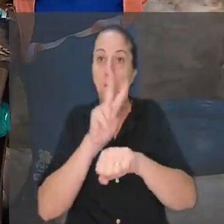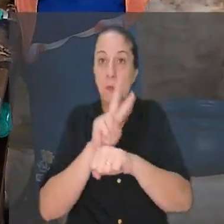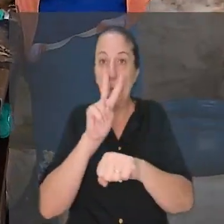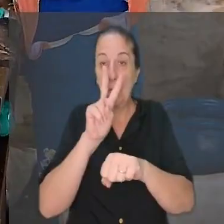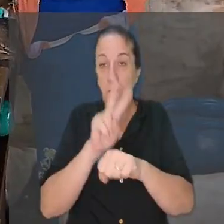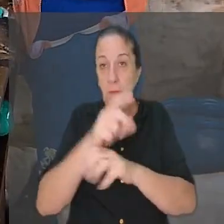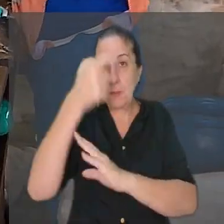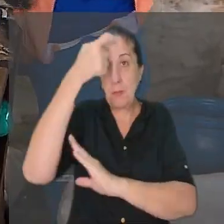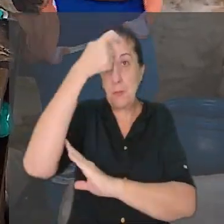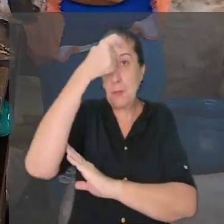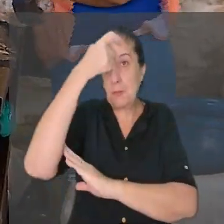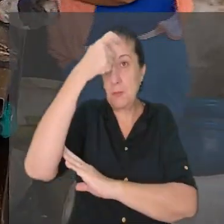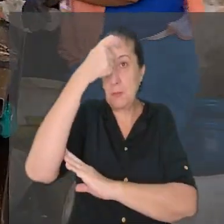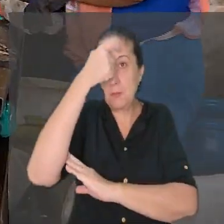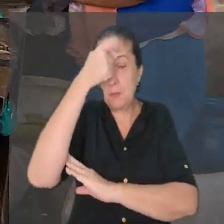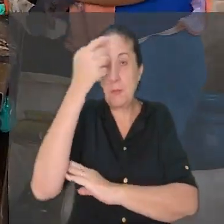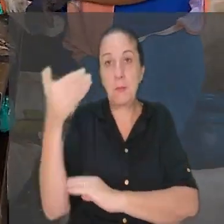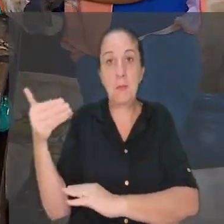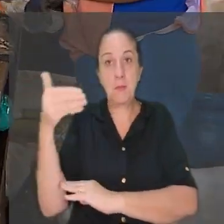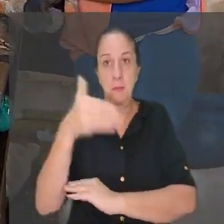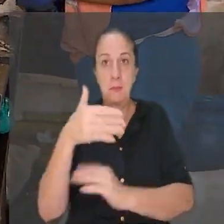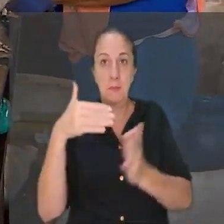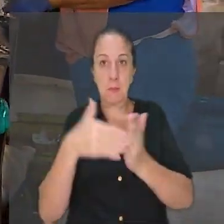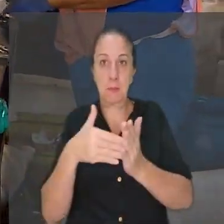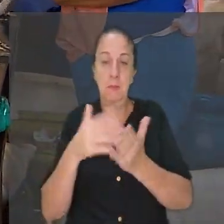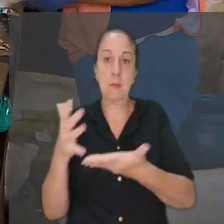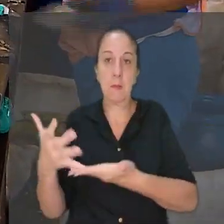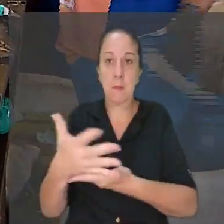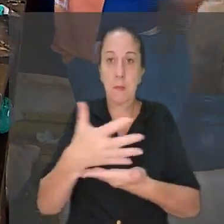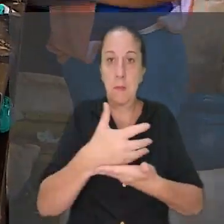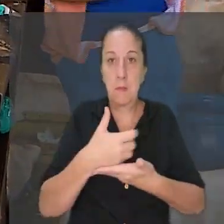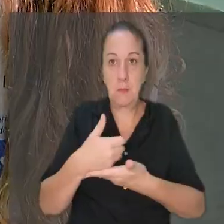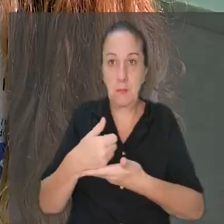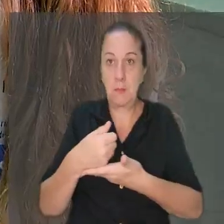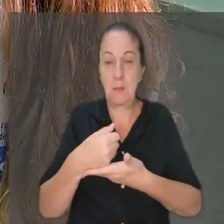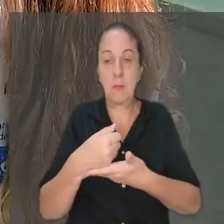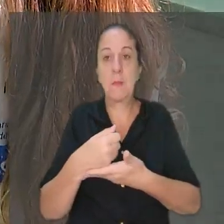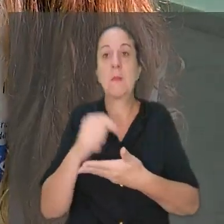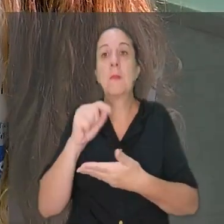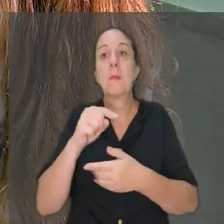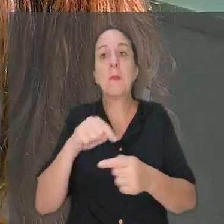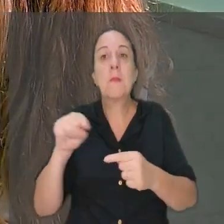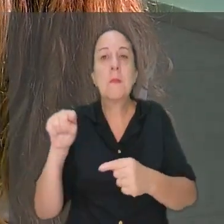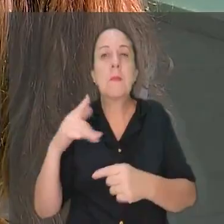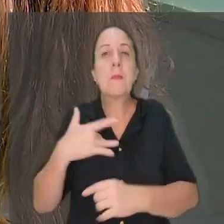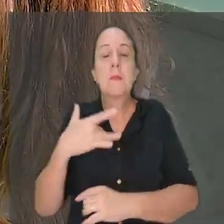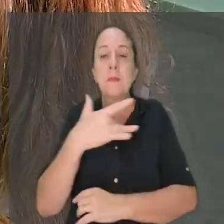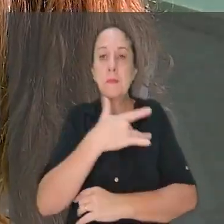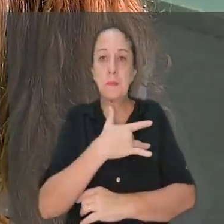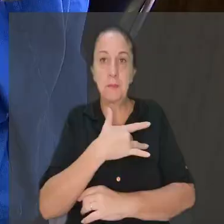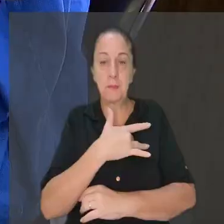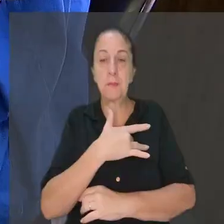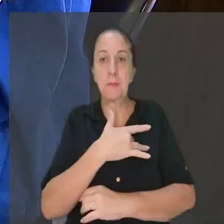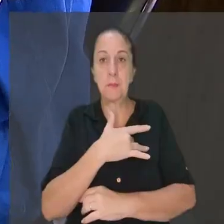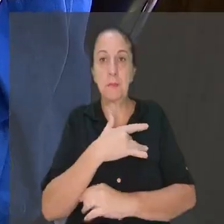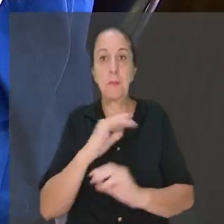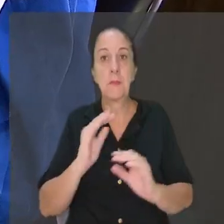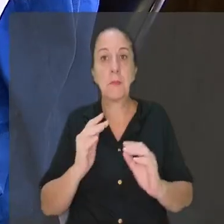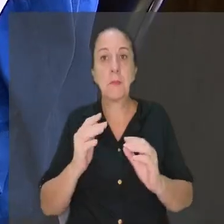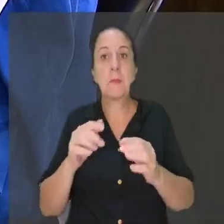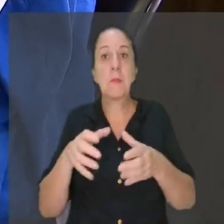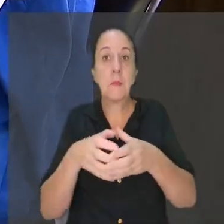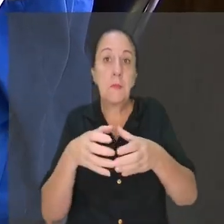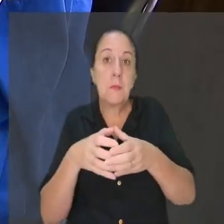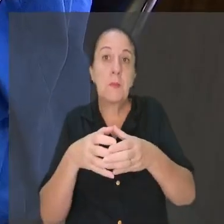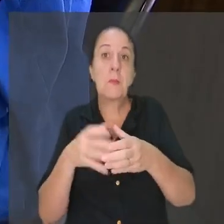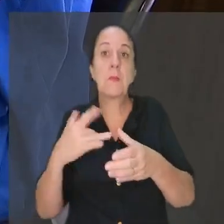de prevenção e conscientização vêm até os catadores. A ação itinerante é focada na saúde primária e